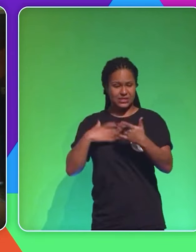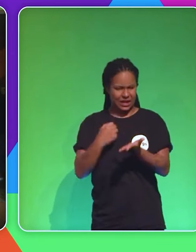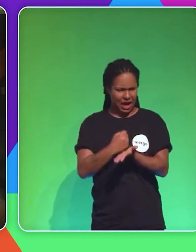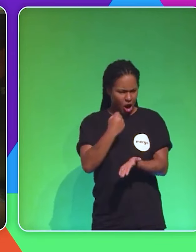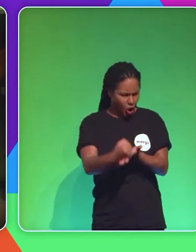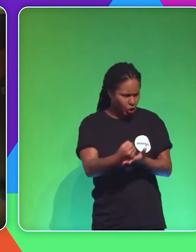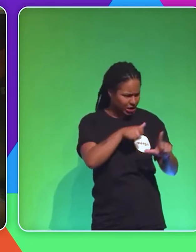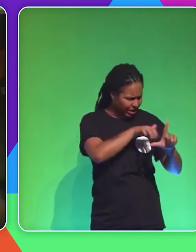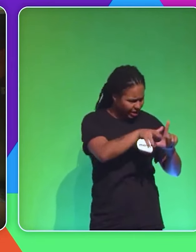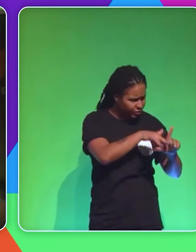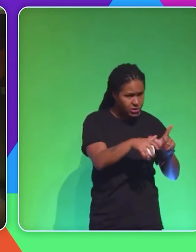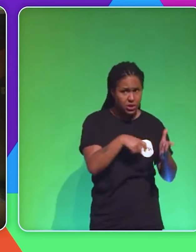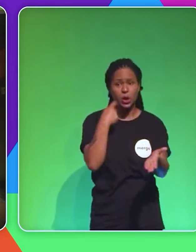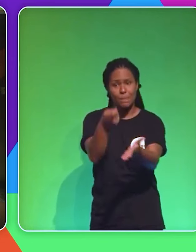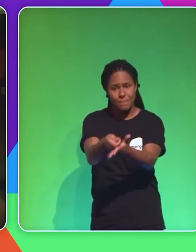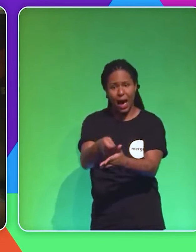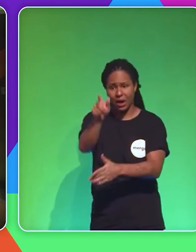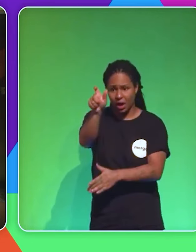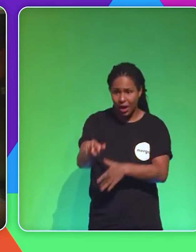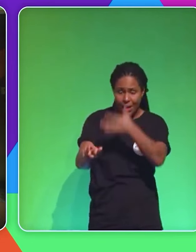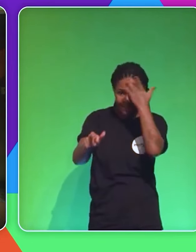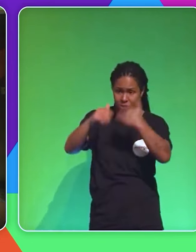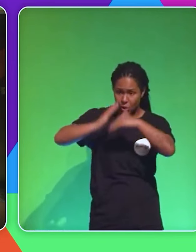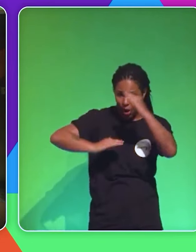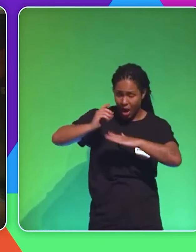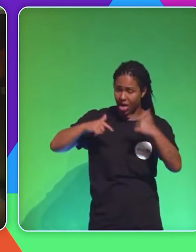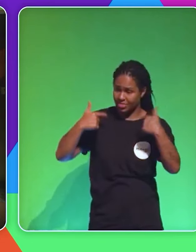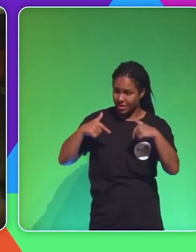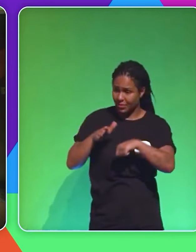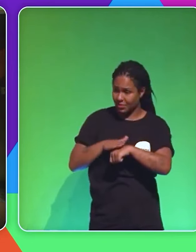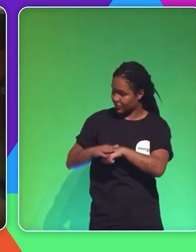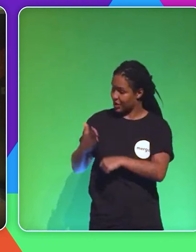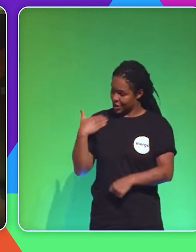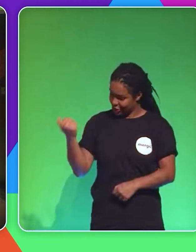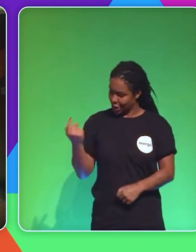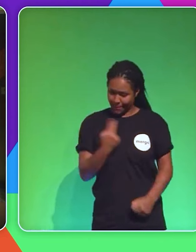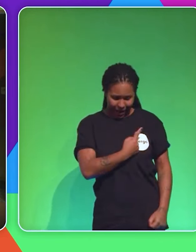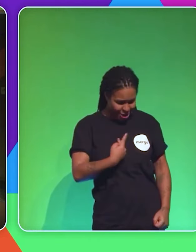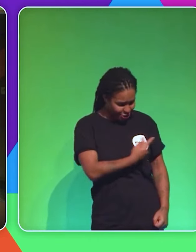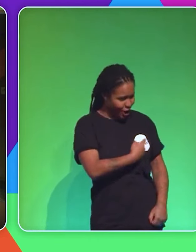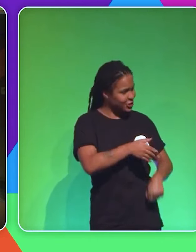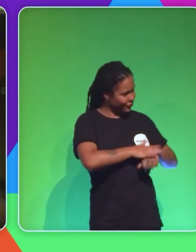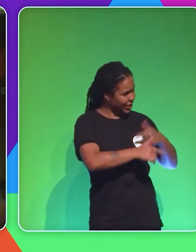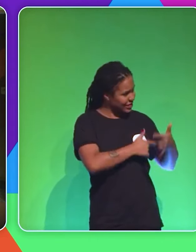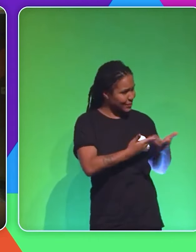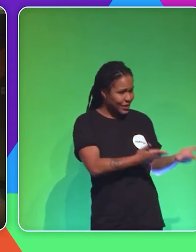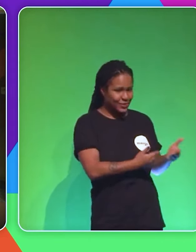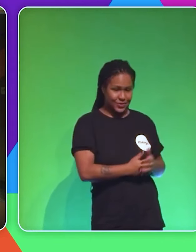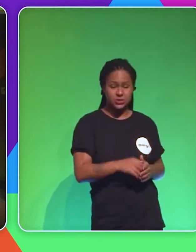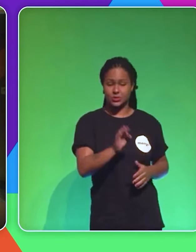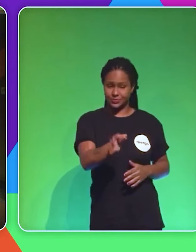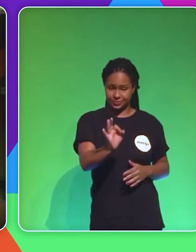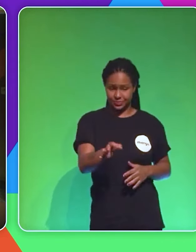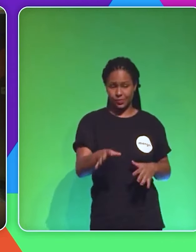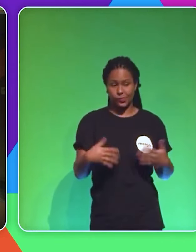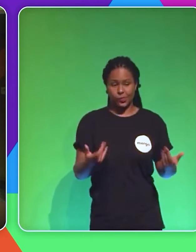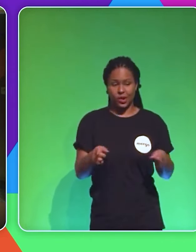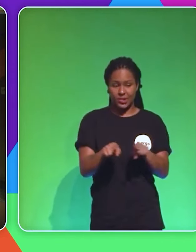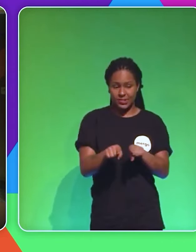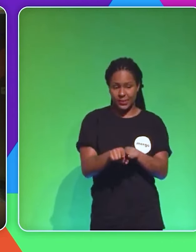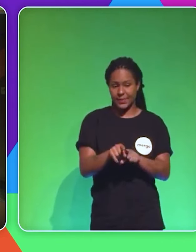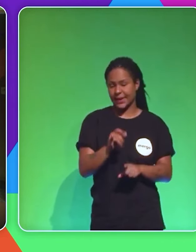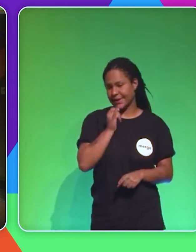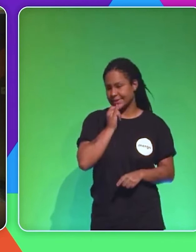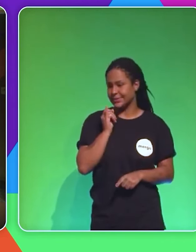influencer paga para fazer ação sabe se você chama a gente a gente faz vocês não precis fazer com certeza e olha inclusive quando eu vou